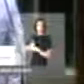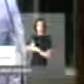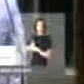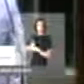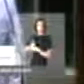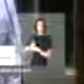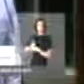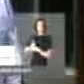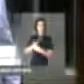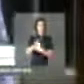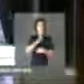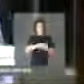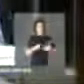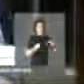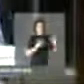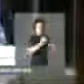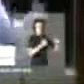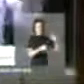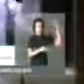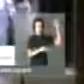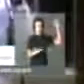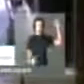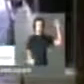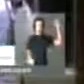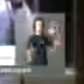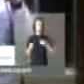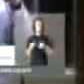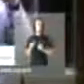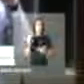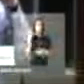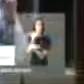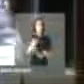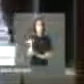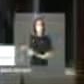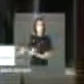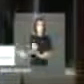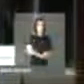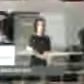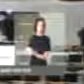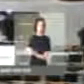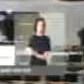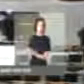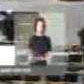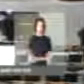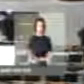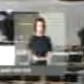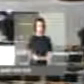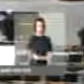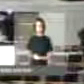nacional, aprovando anistia aos crimes de corrupção eleitoral.